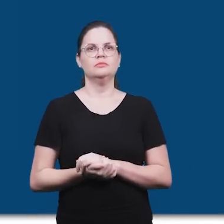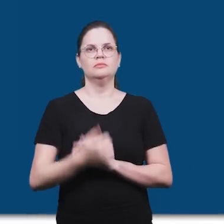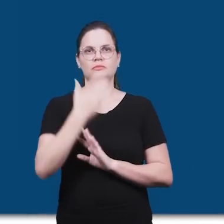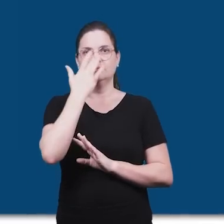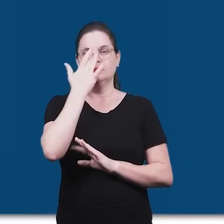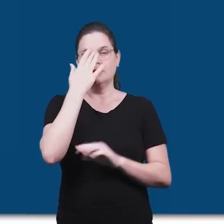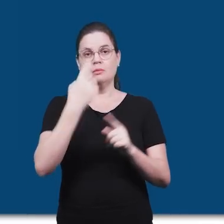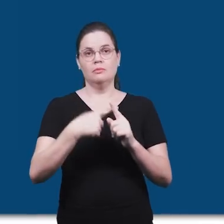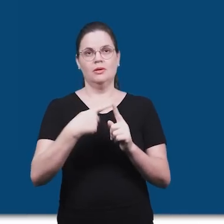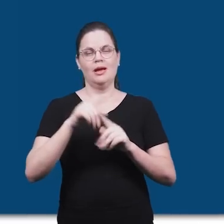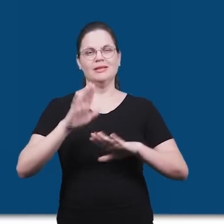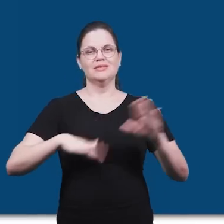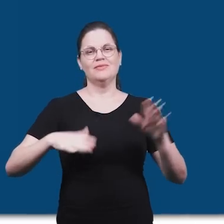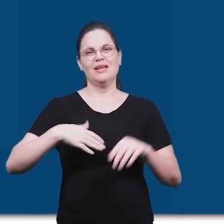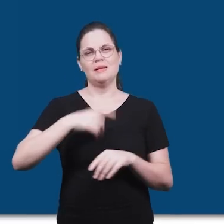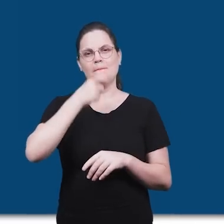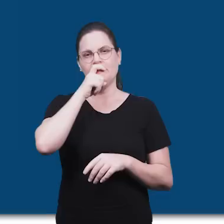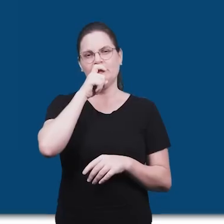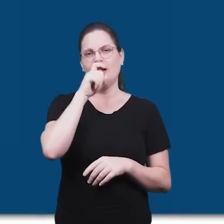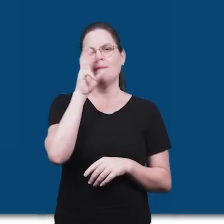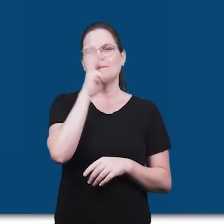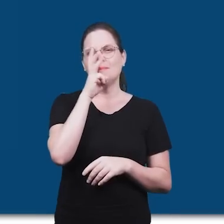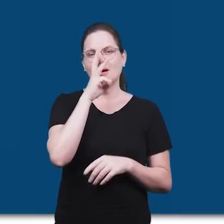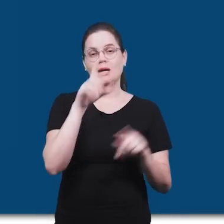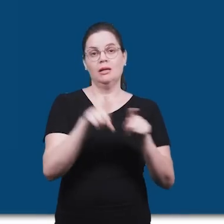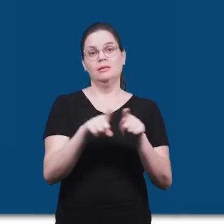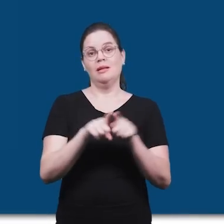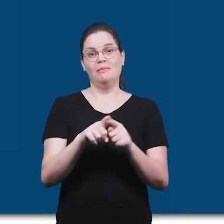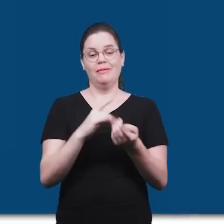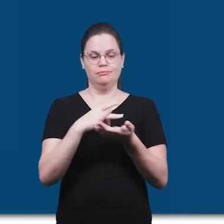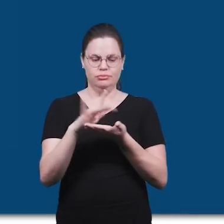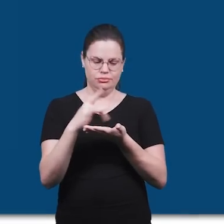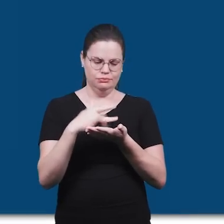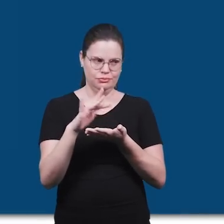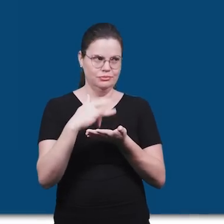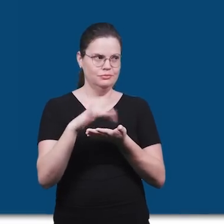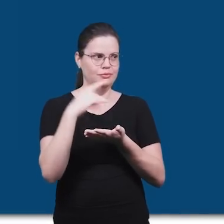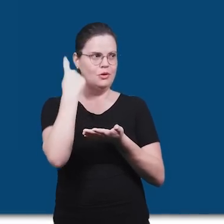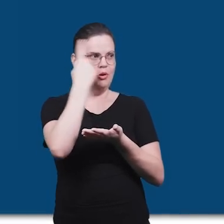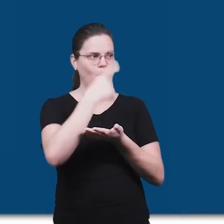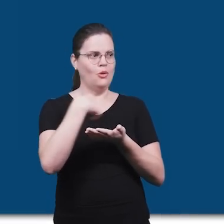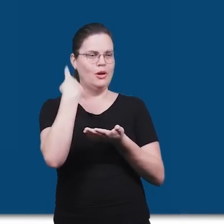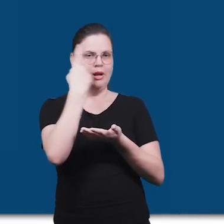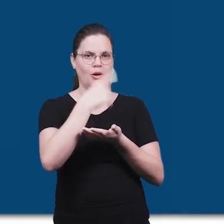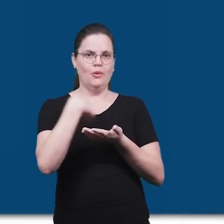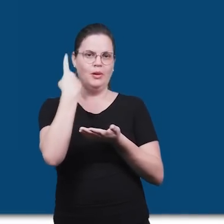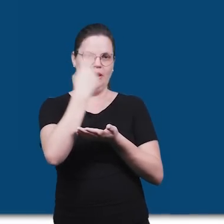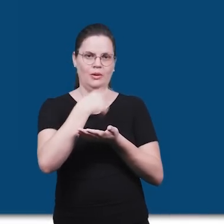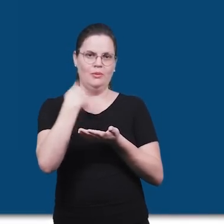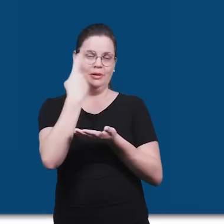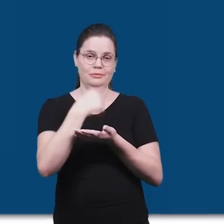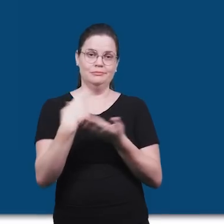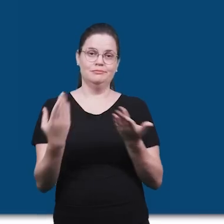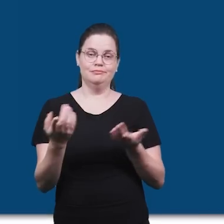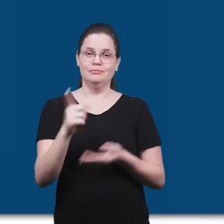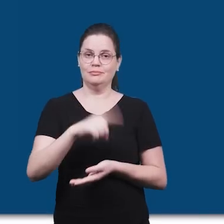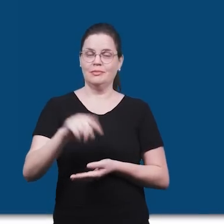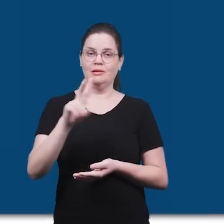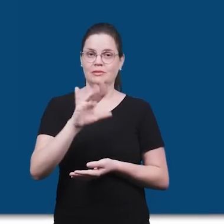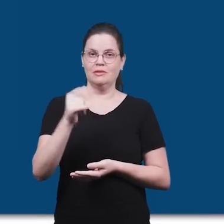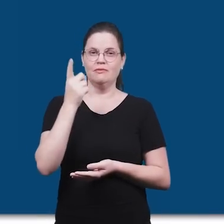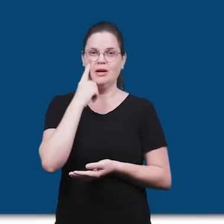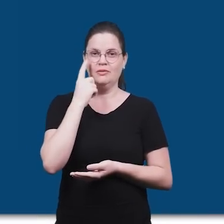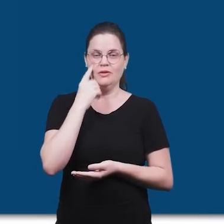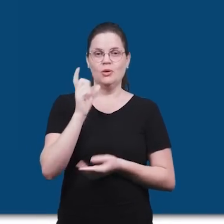Porque, às vezes, o papai e a mamãe também se interdem no celular. E aí, agora, vocês